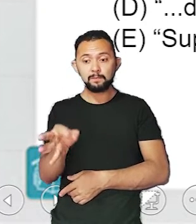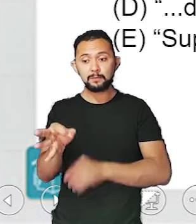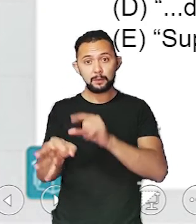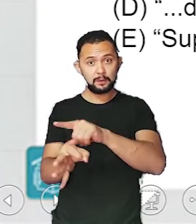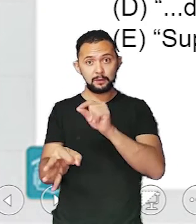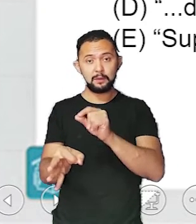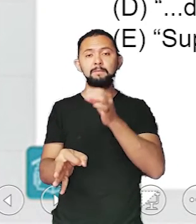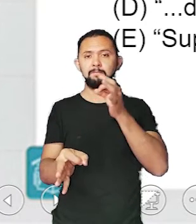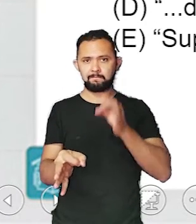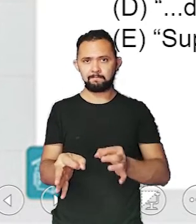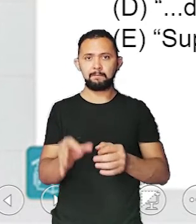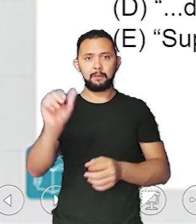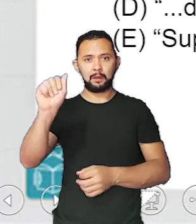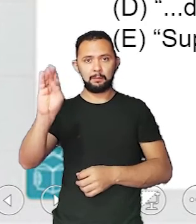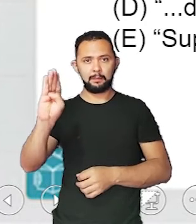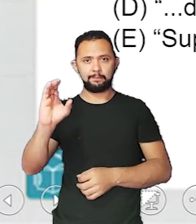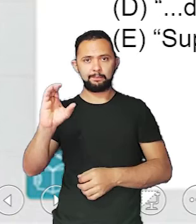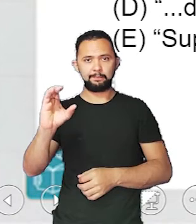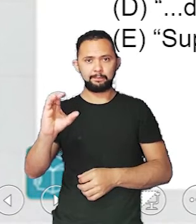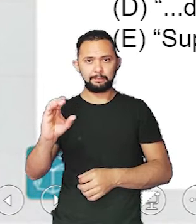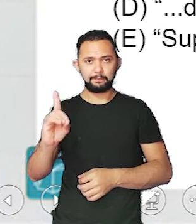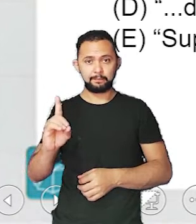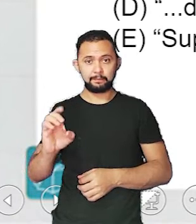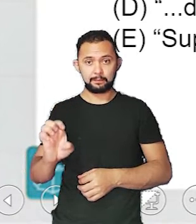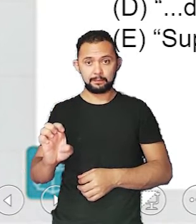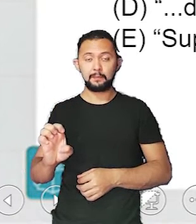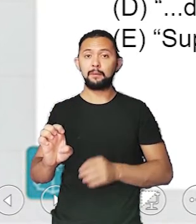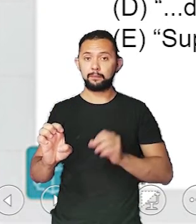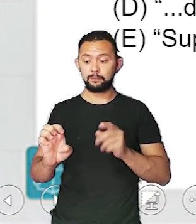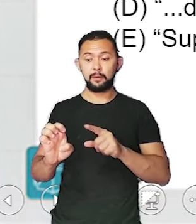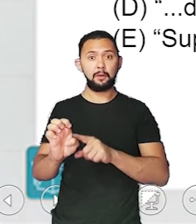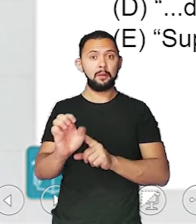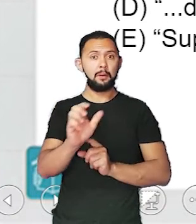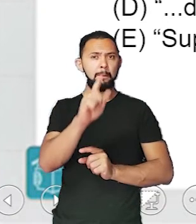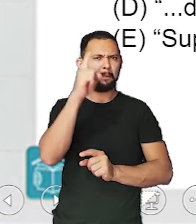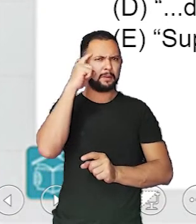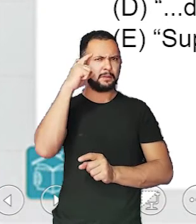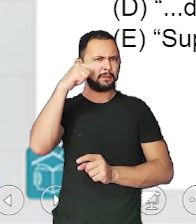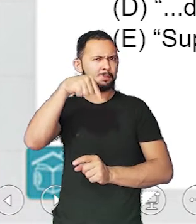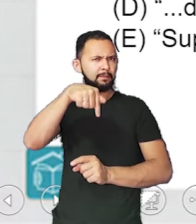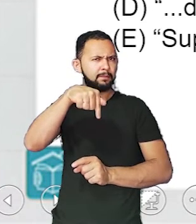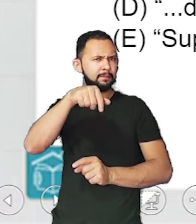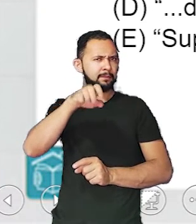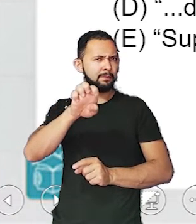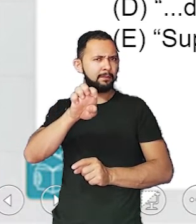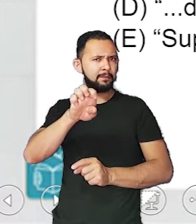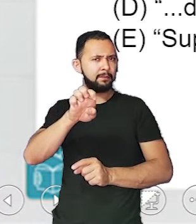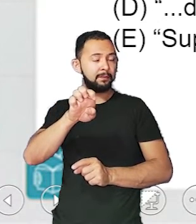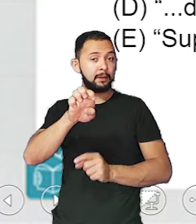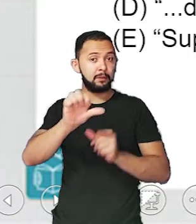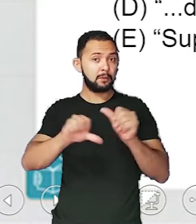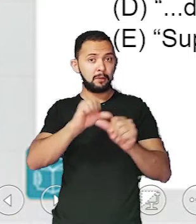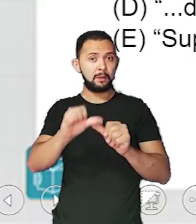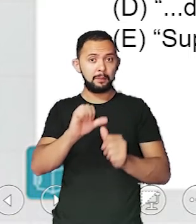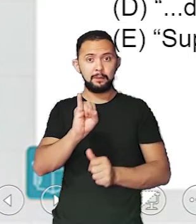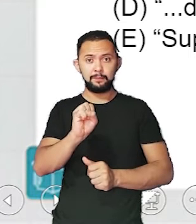eu posso retomar, certo? Que eu posso trocar pelo qual, pela qual e demais variações. Vamos lá. Letra